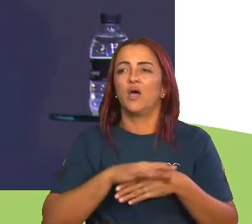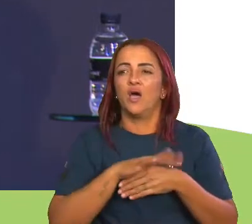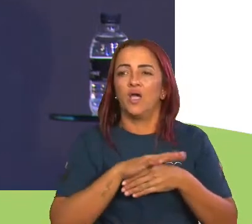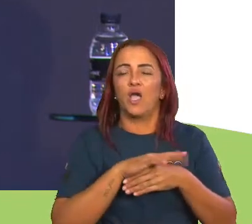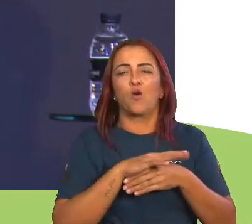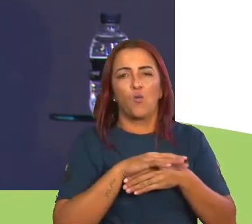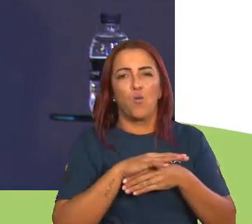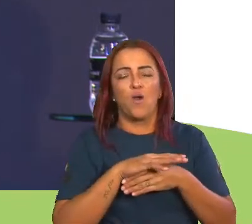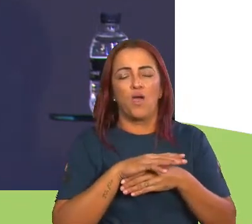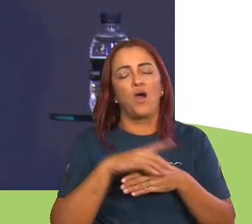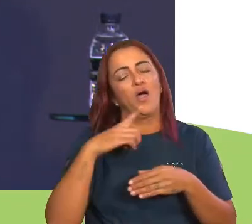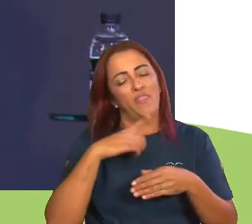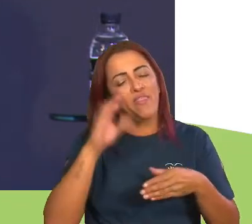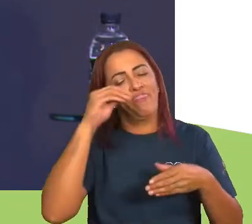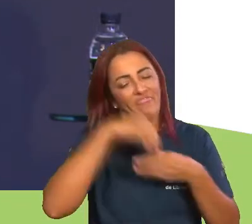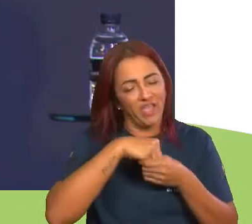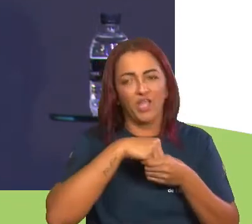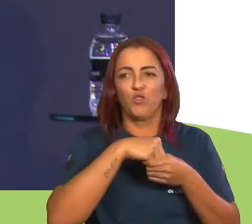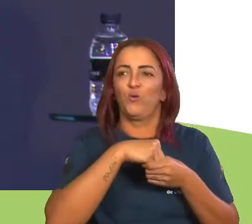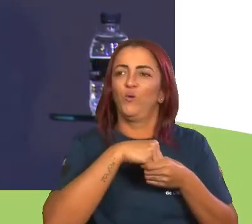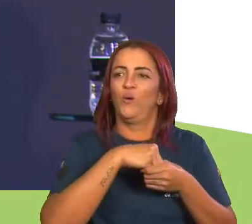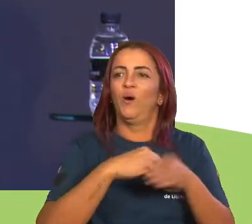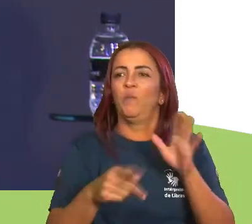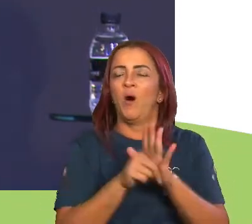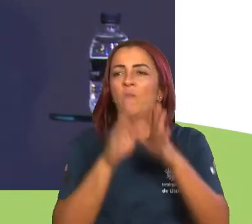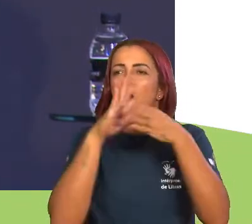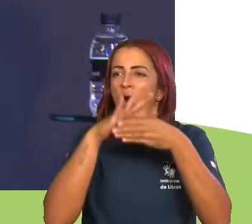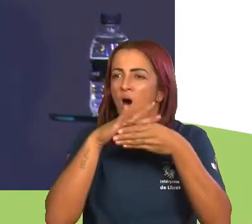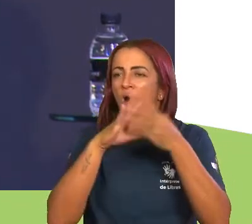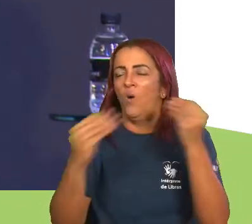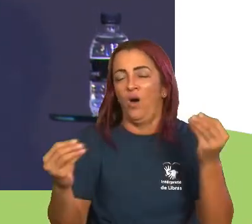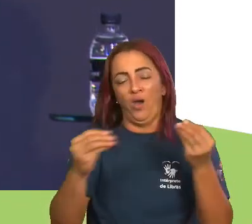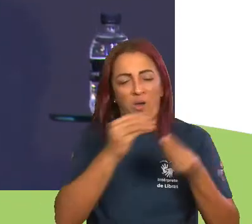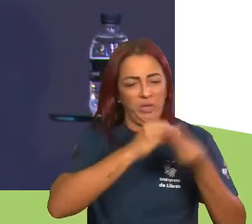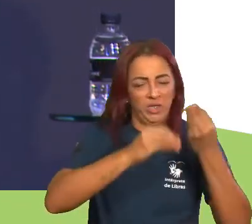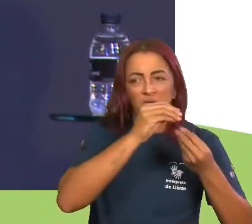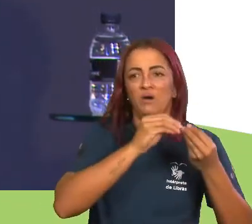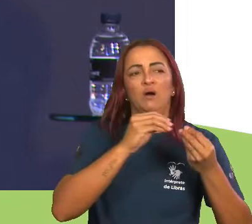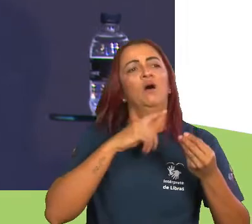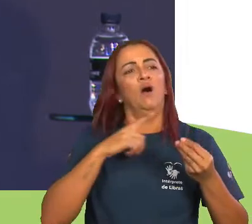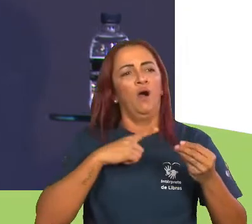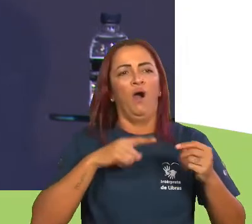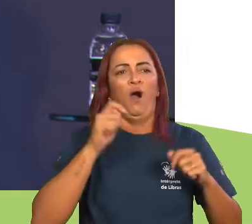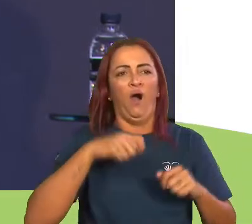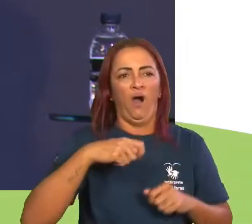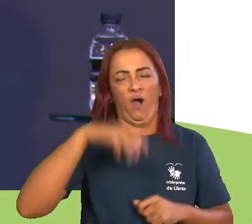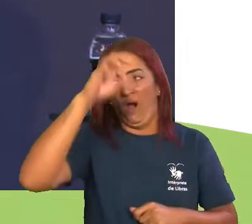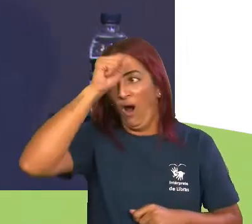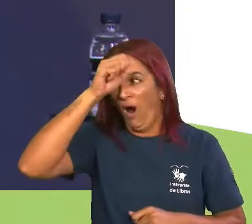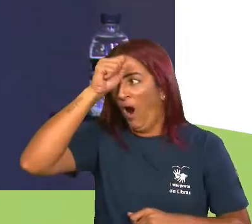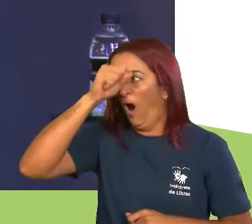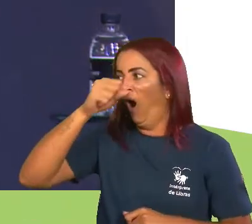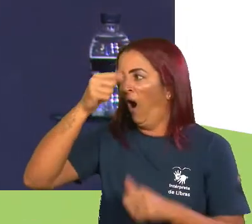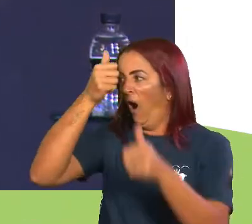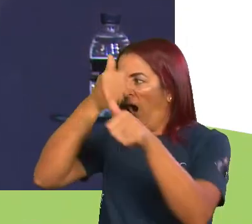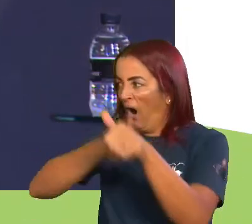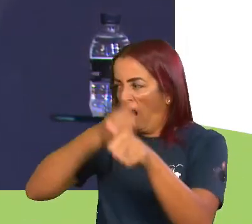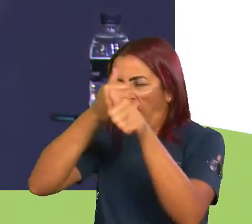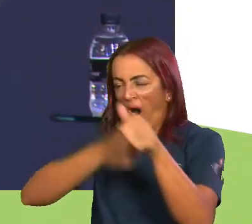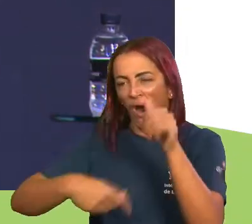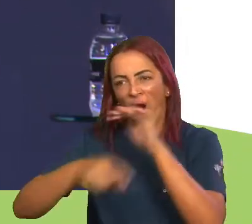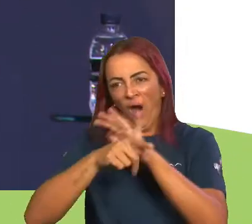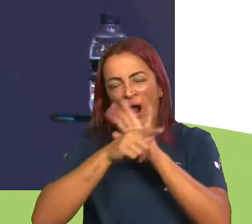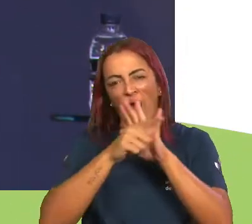dentro da doença, assim como a doença está dentro da cura. Eu aprendi que me aproximar da dor do